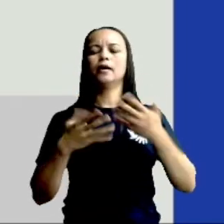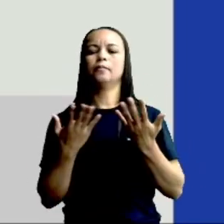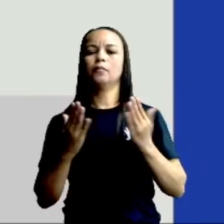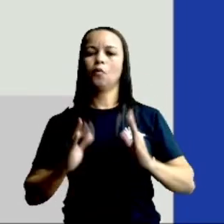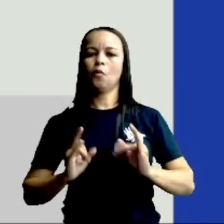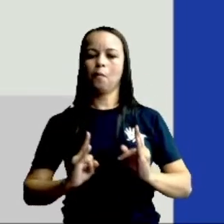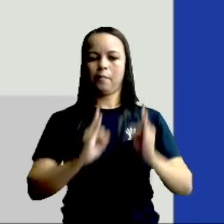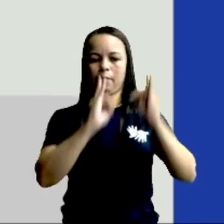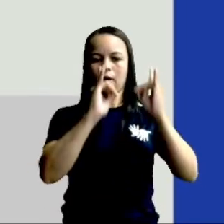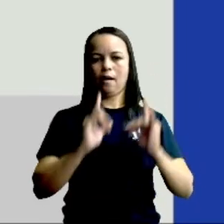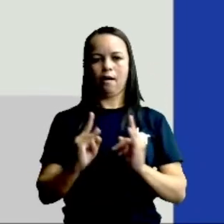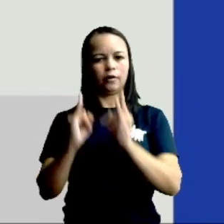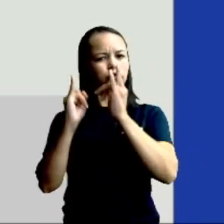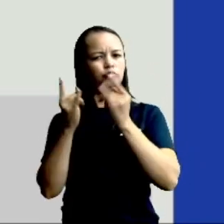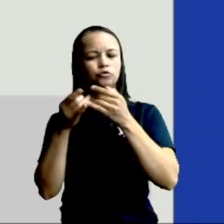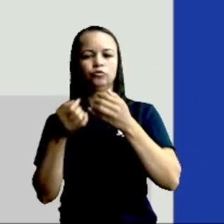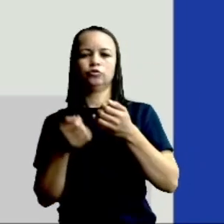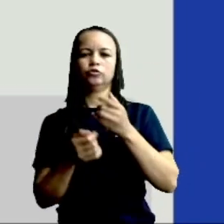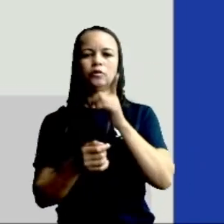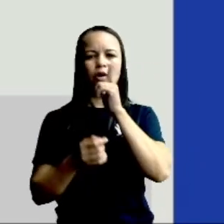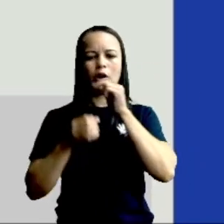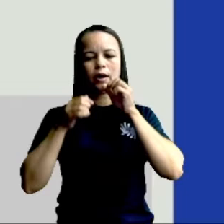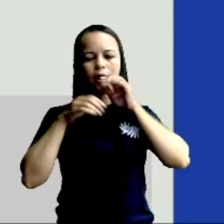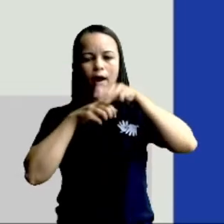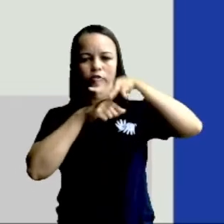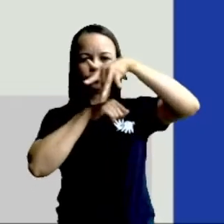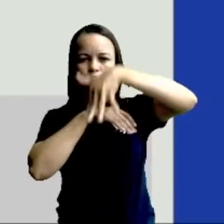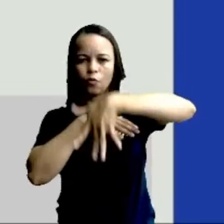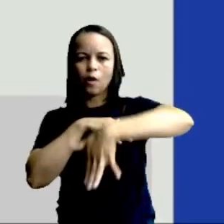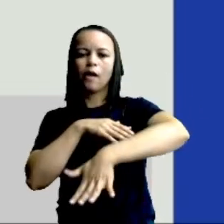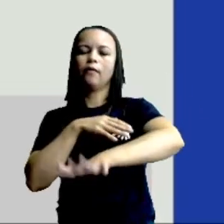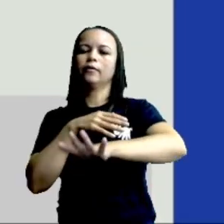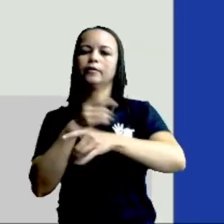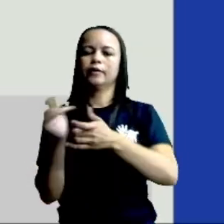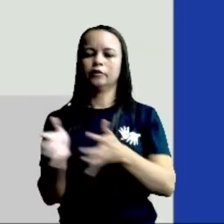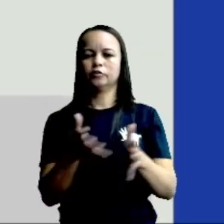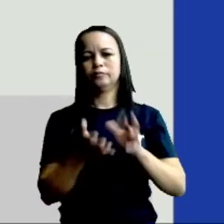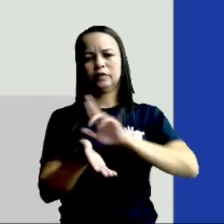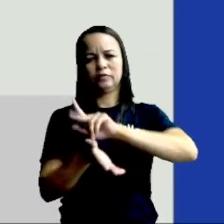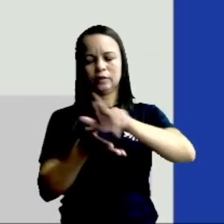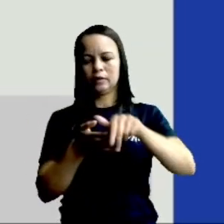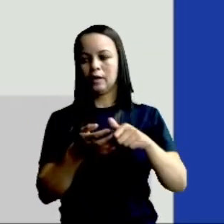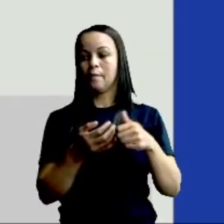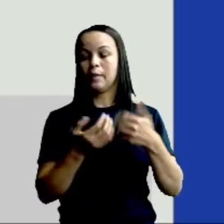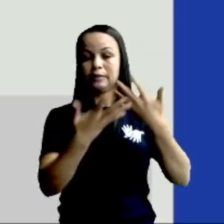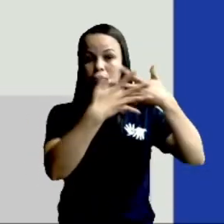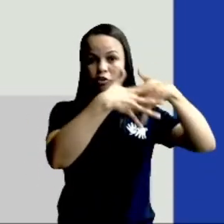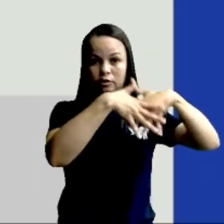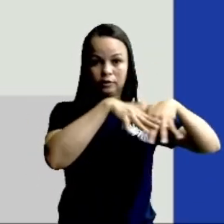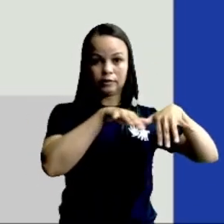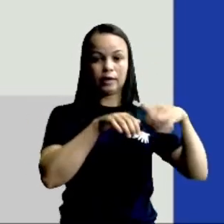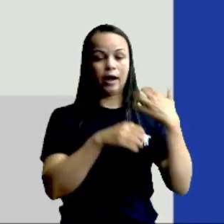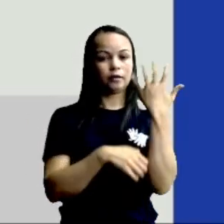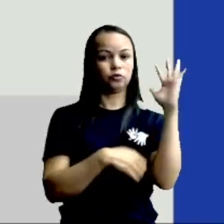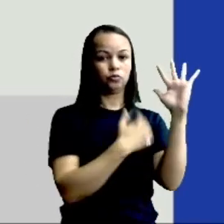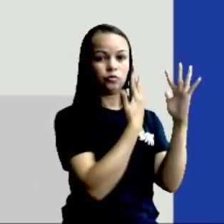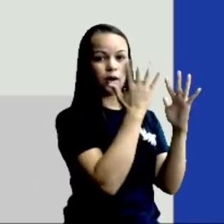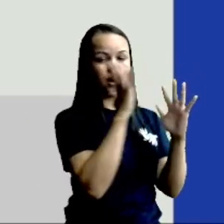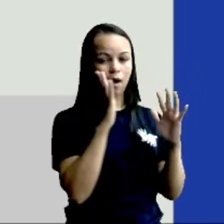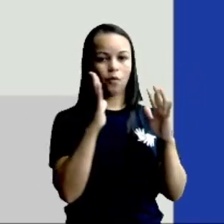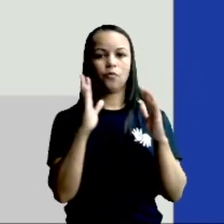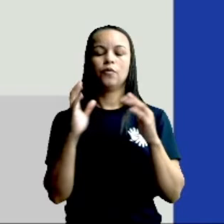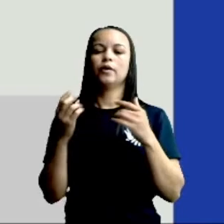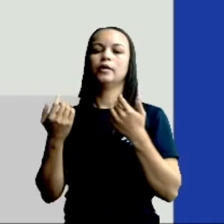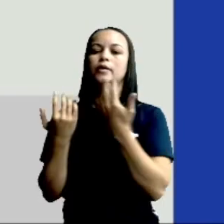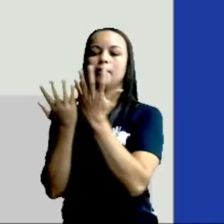cachoeiras, por rios, né? Então, os elementos que eu já falei aqui, ó, paisagem natural e paisagem modificada.